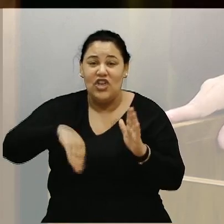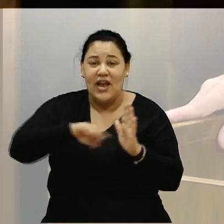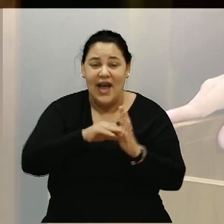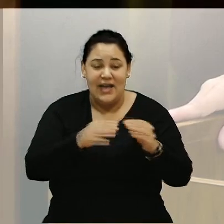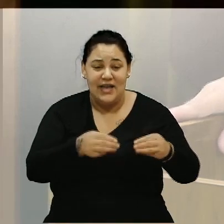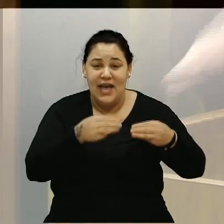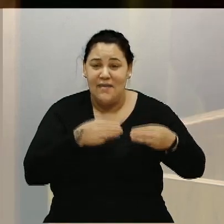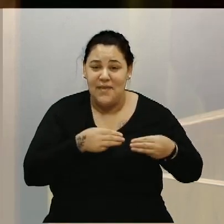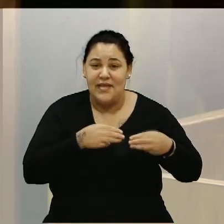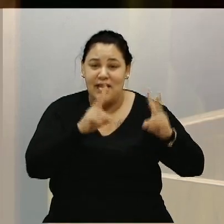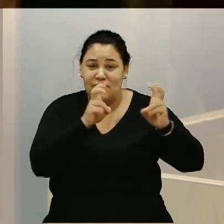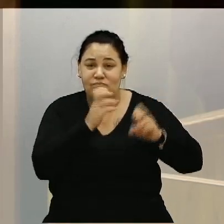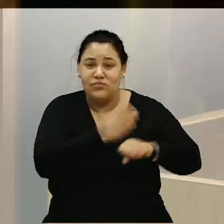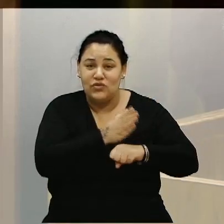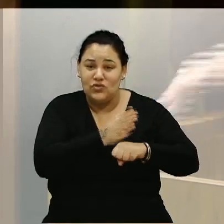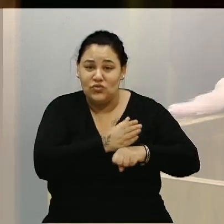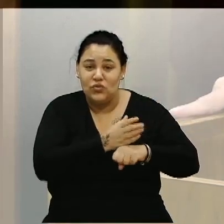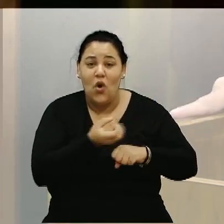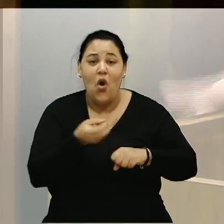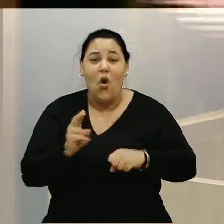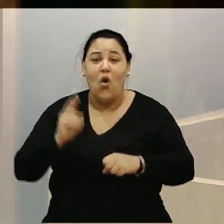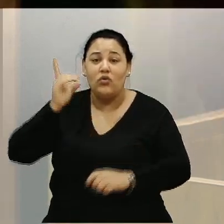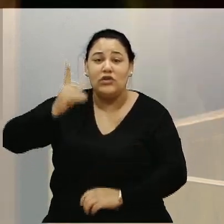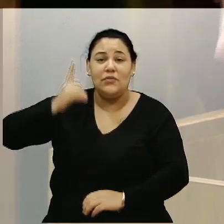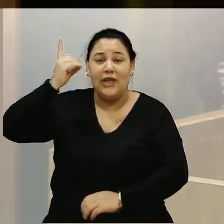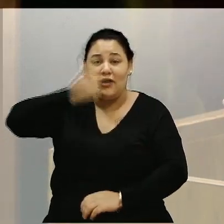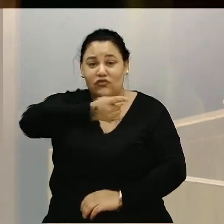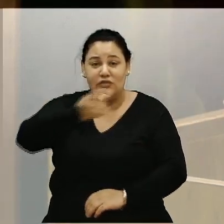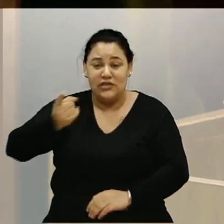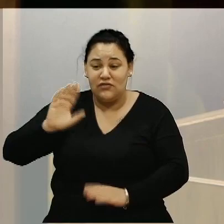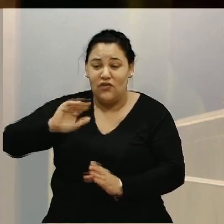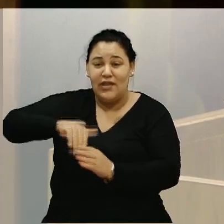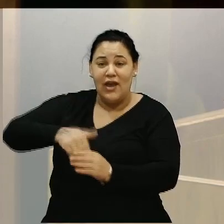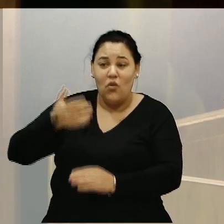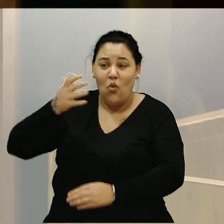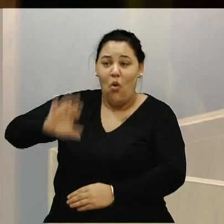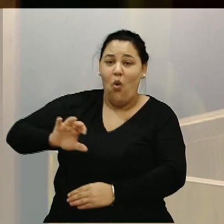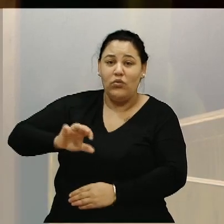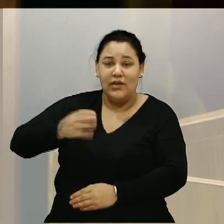Ou seria se os deputados de vocês votaram contra as emendas?